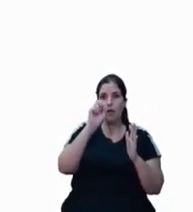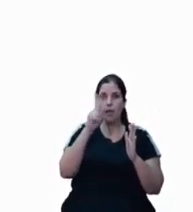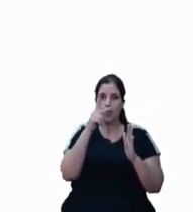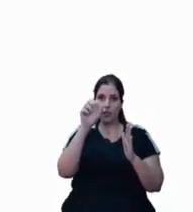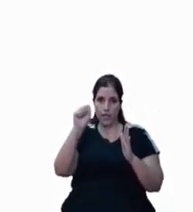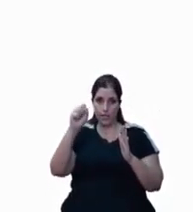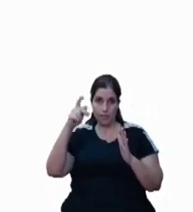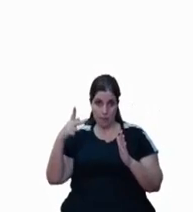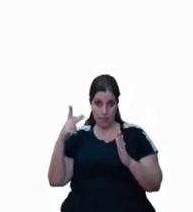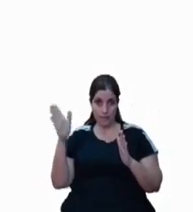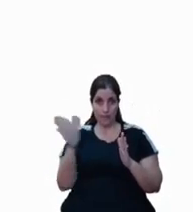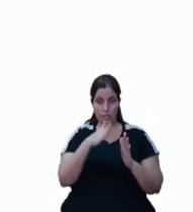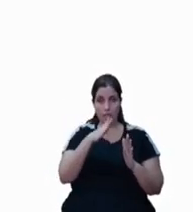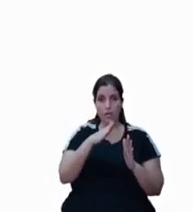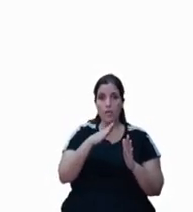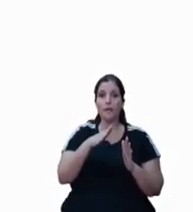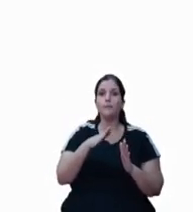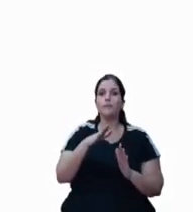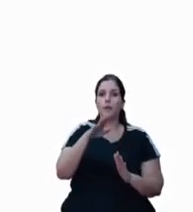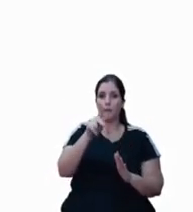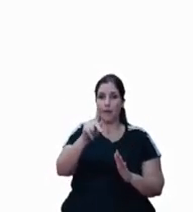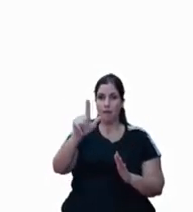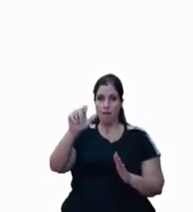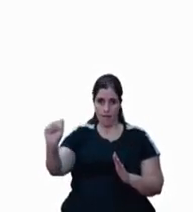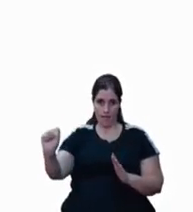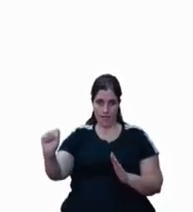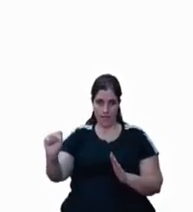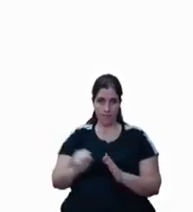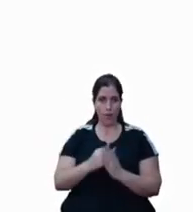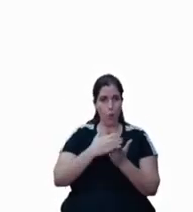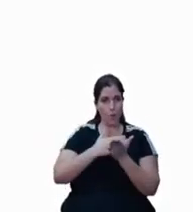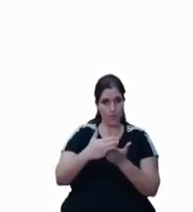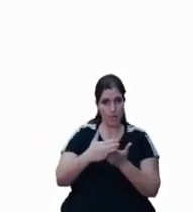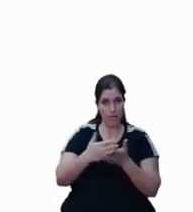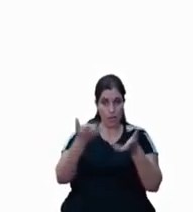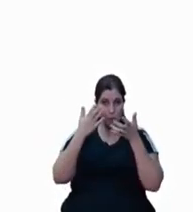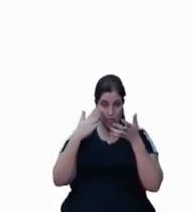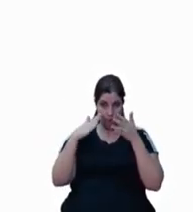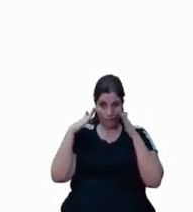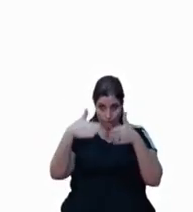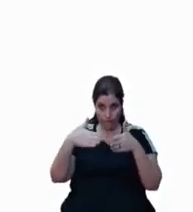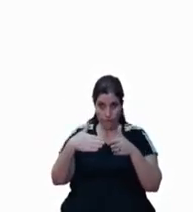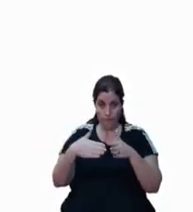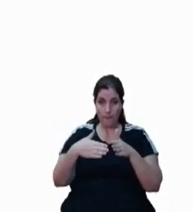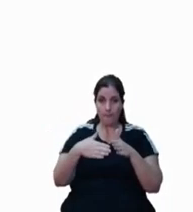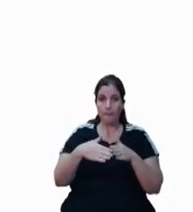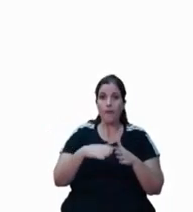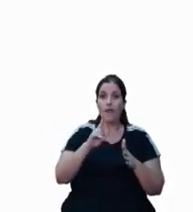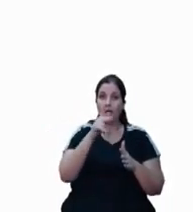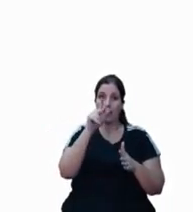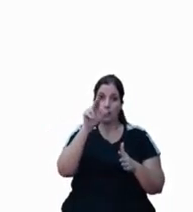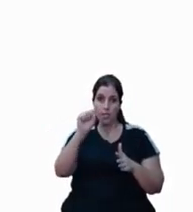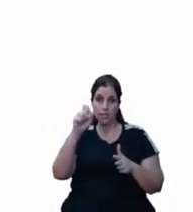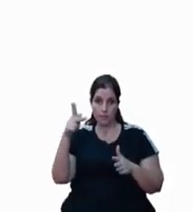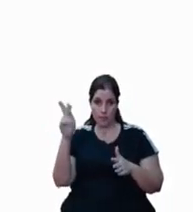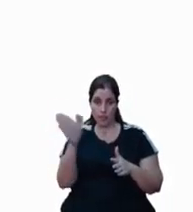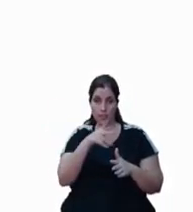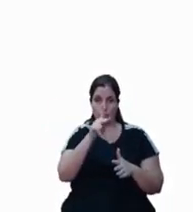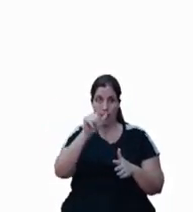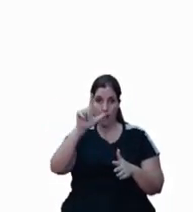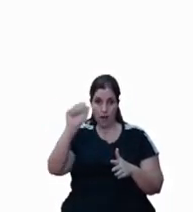esclerose lateral primária, abreviada como PLS. Para começar, quero enfatizar que HSP e PLS são cada